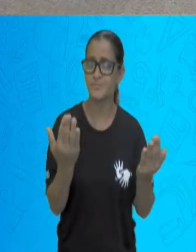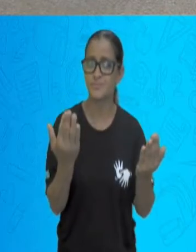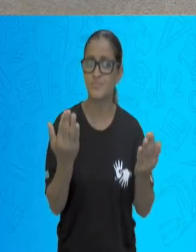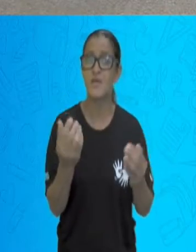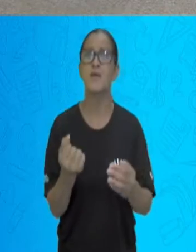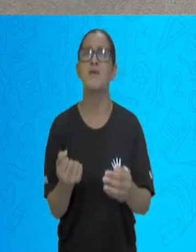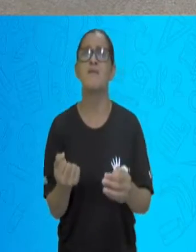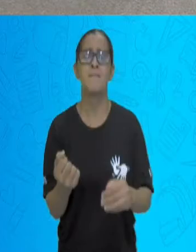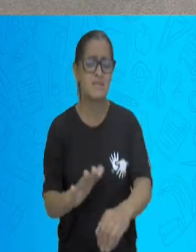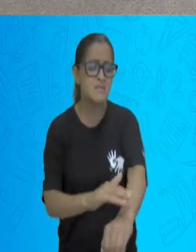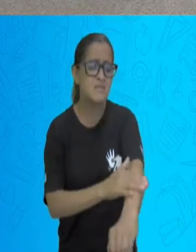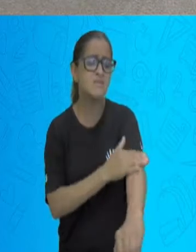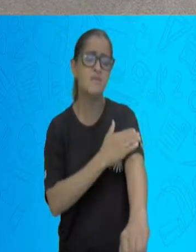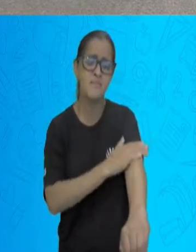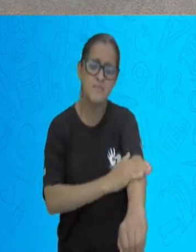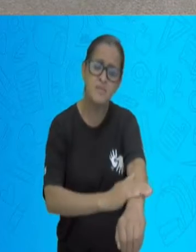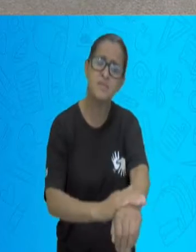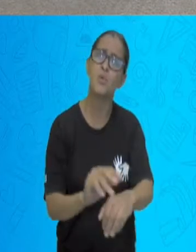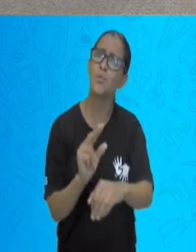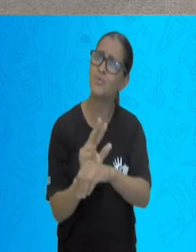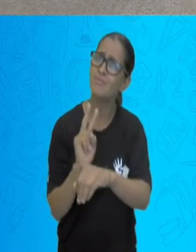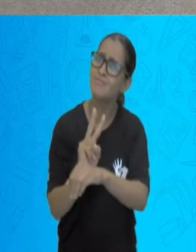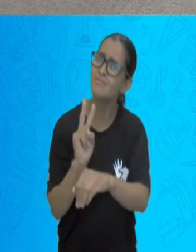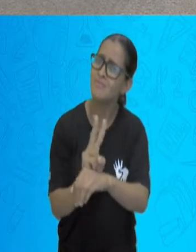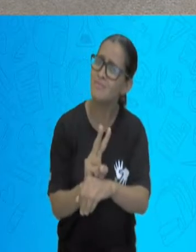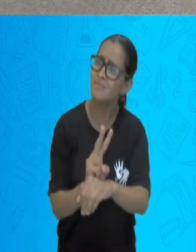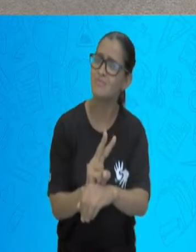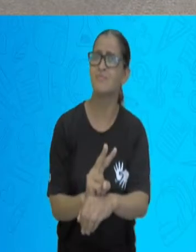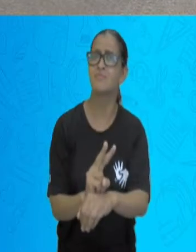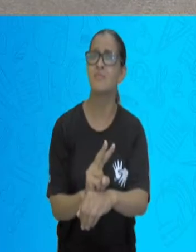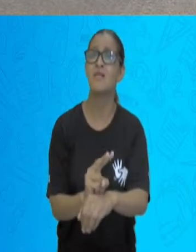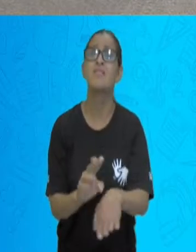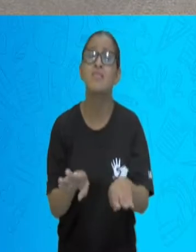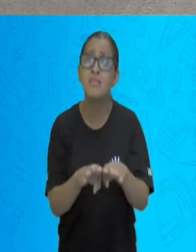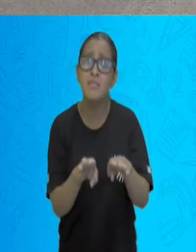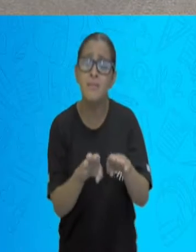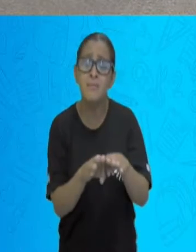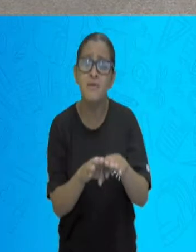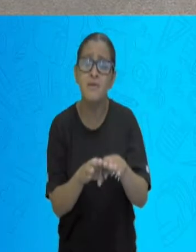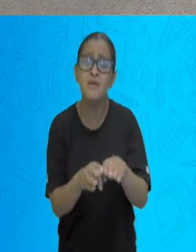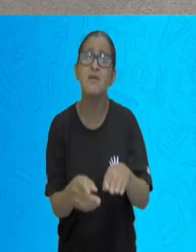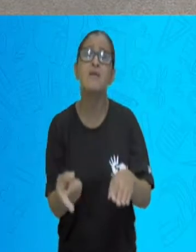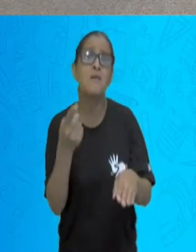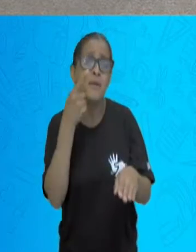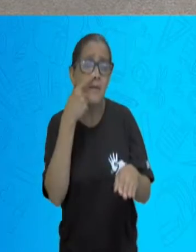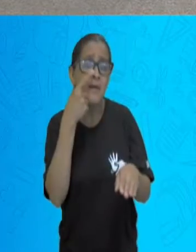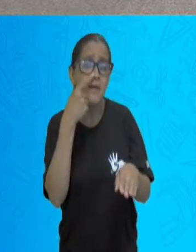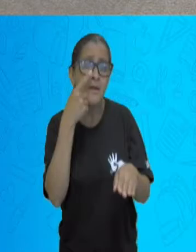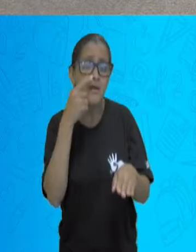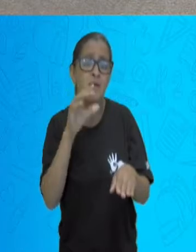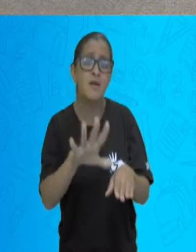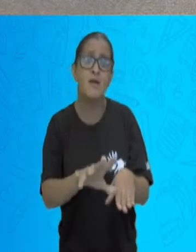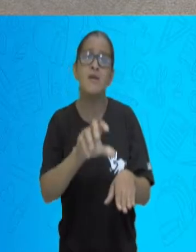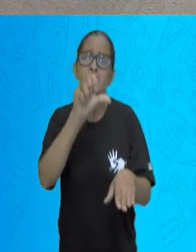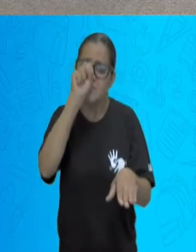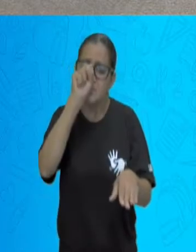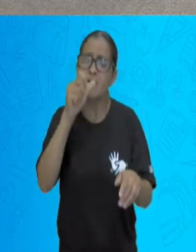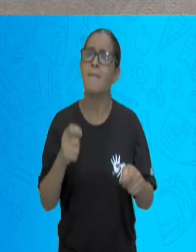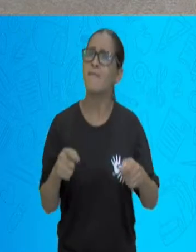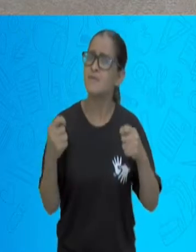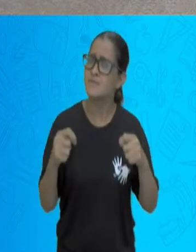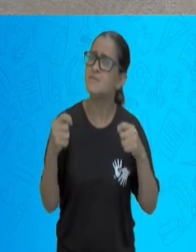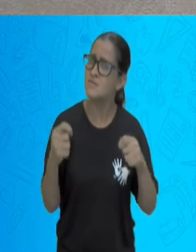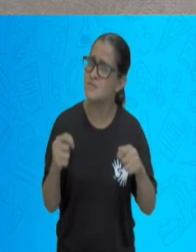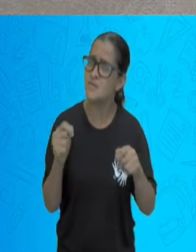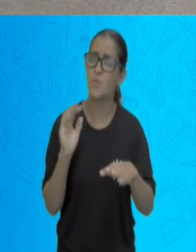passar creme para melhorar, precisa se organizar. Assim é o ar que nós respiramos. Ele vai